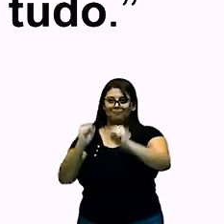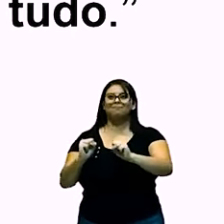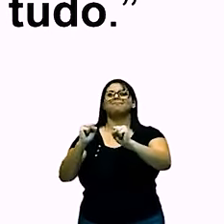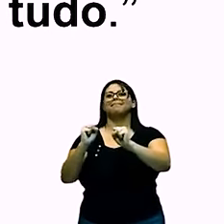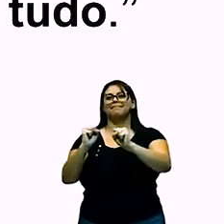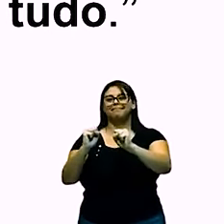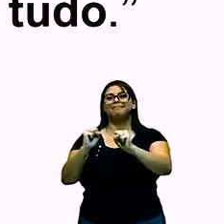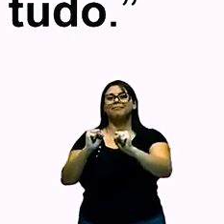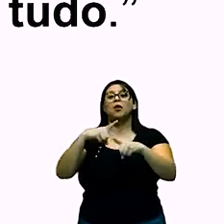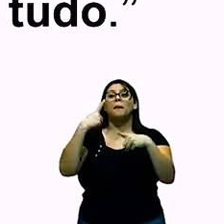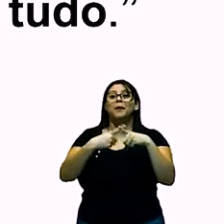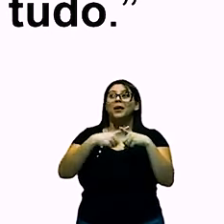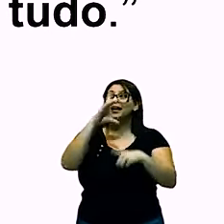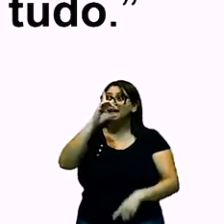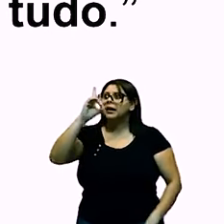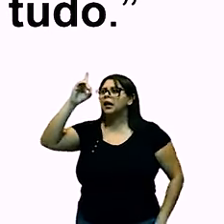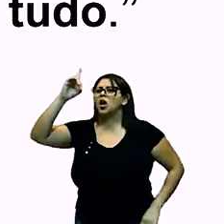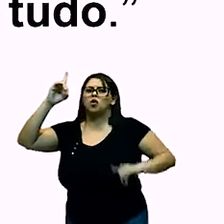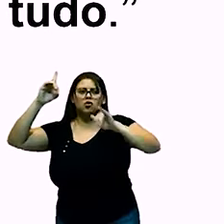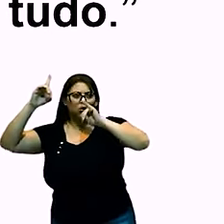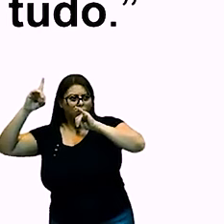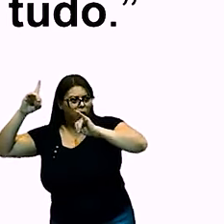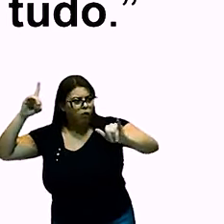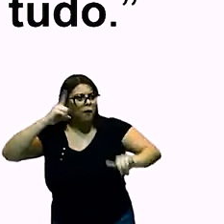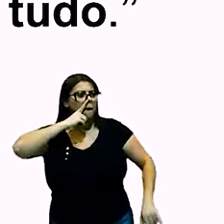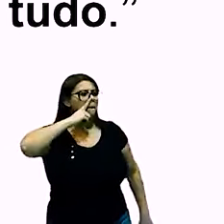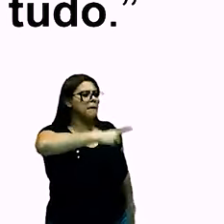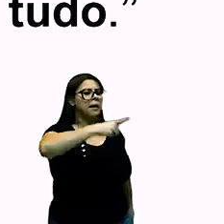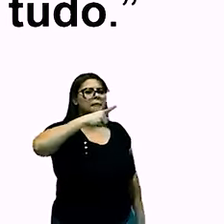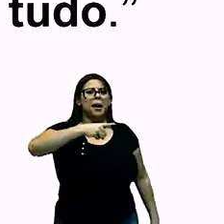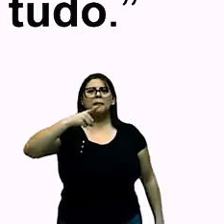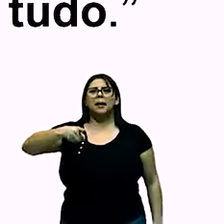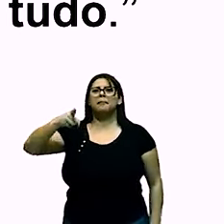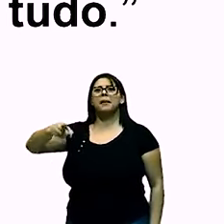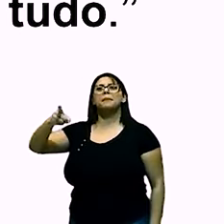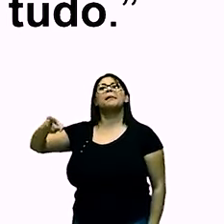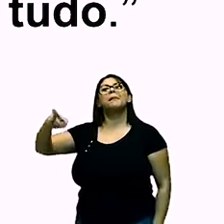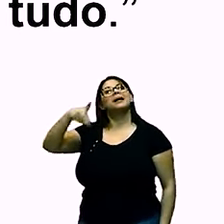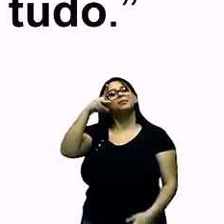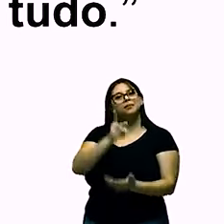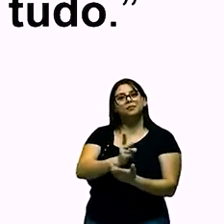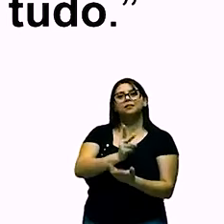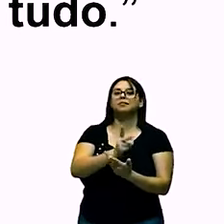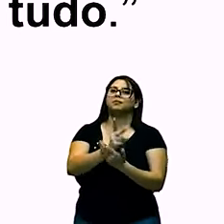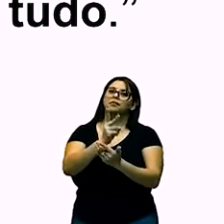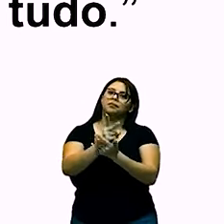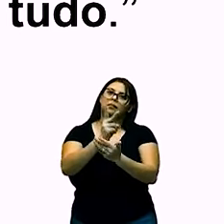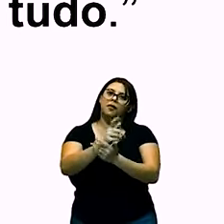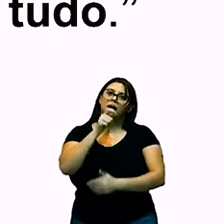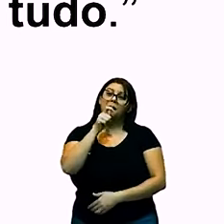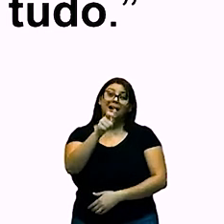aquilo que Deus a designou para fazer. Eu não fiz nada, a palavra que faz tudo. E assim nós